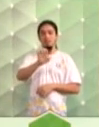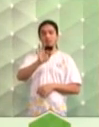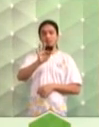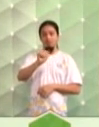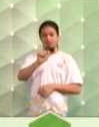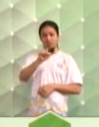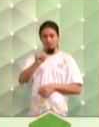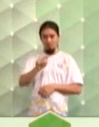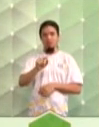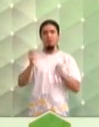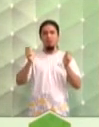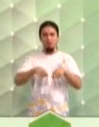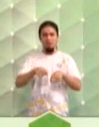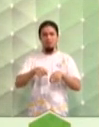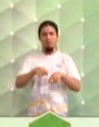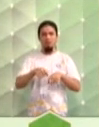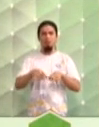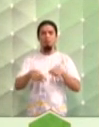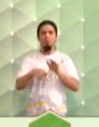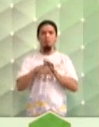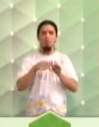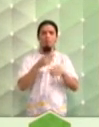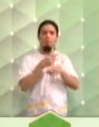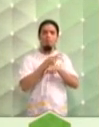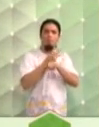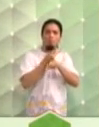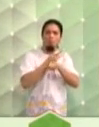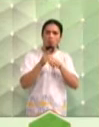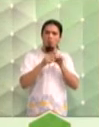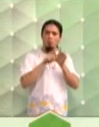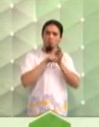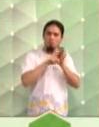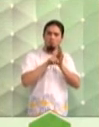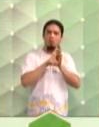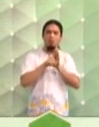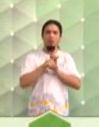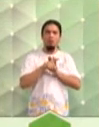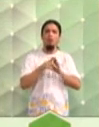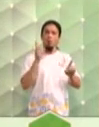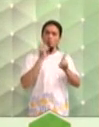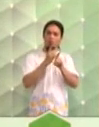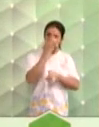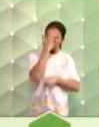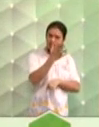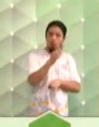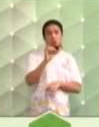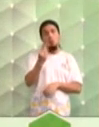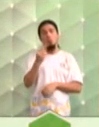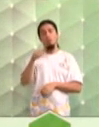entrar pelo site de buscas, Nota uhum. Fiscal Amazonense Direto, você encontra facilmente, ou